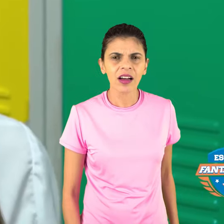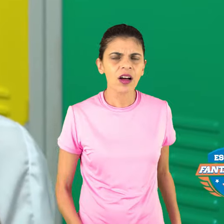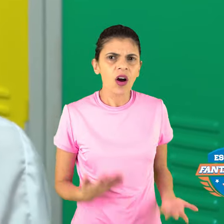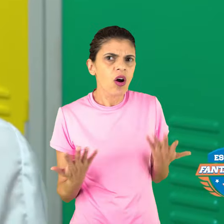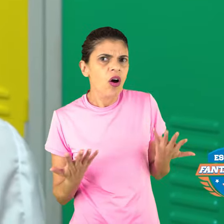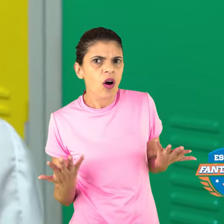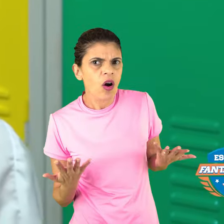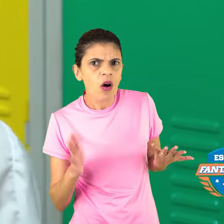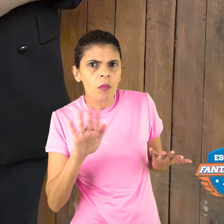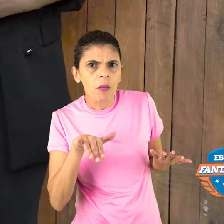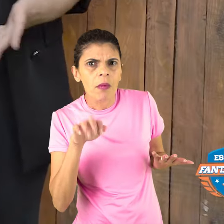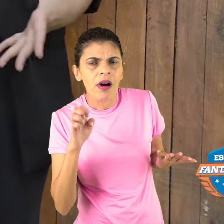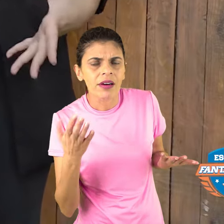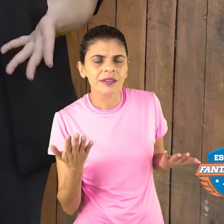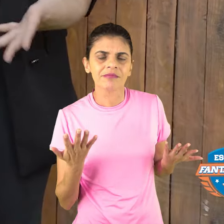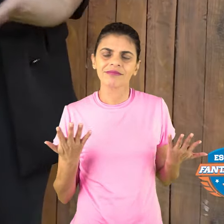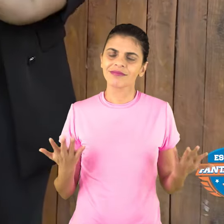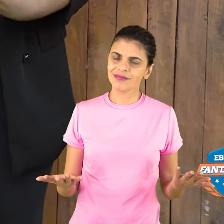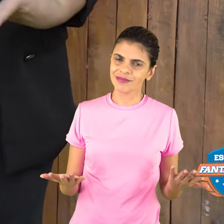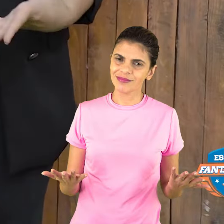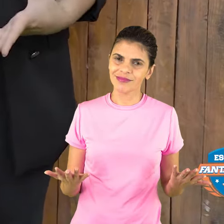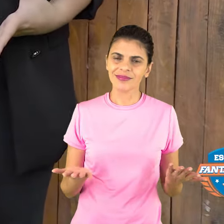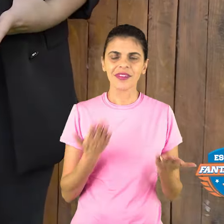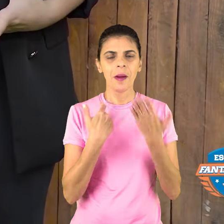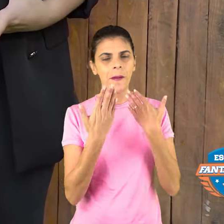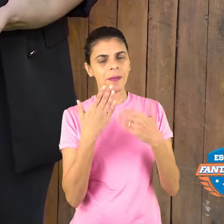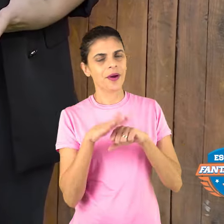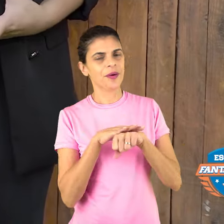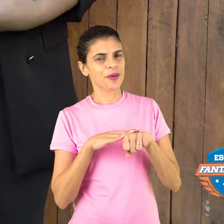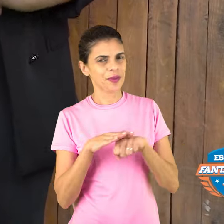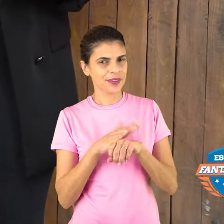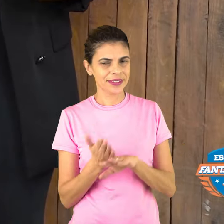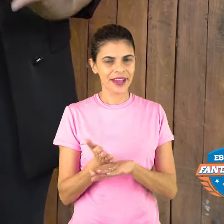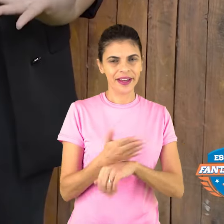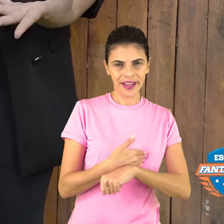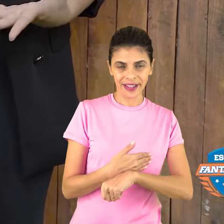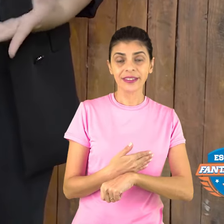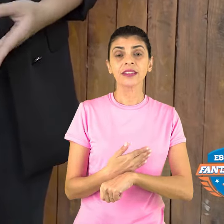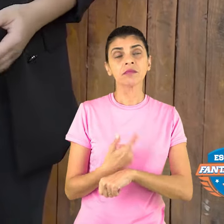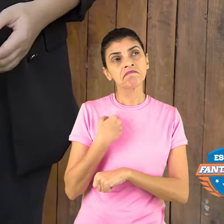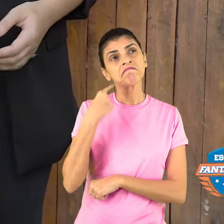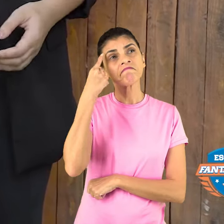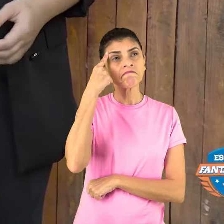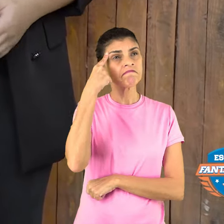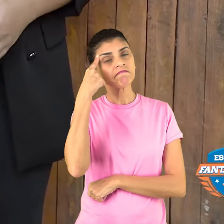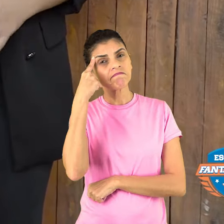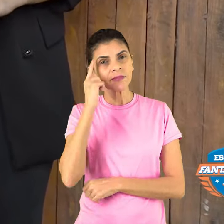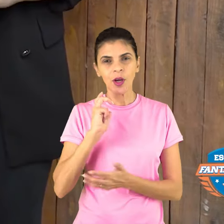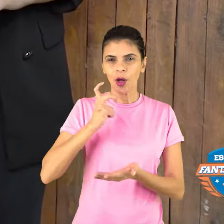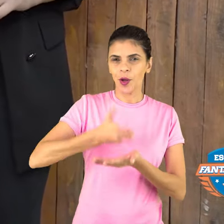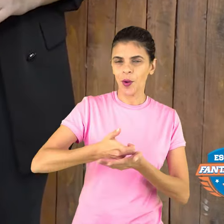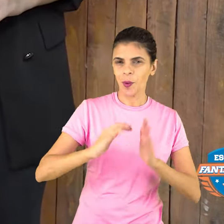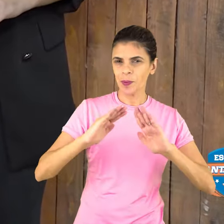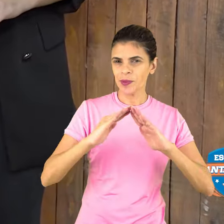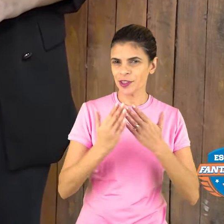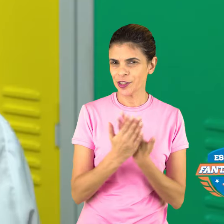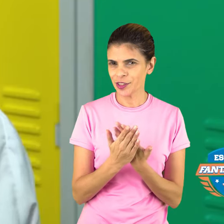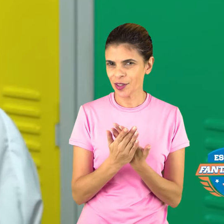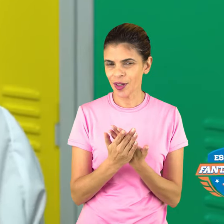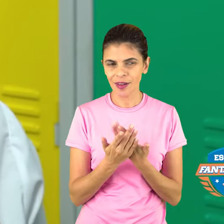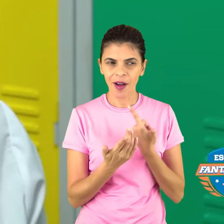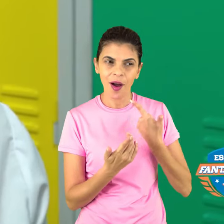Como assim, mamãe? Bom, depois da nossa conversa mais cedo, eu resolvi pensar melhor sobre a compra da escola em outra